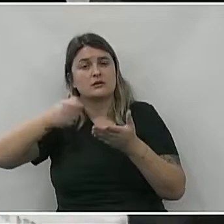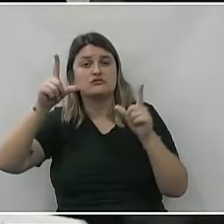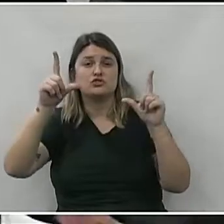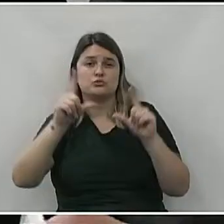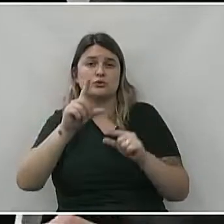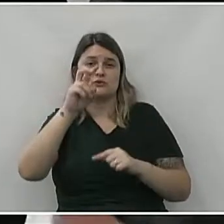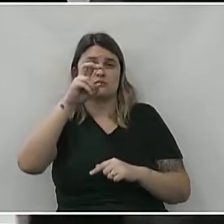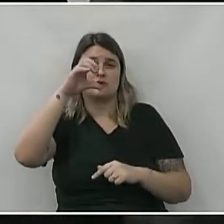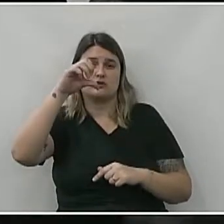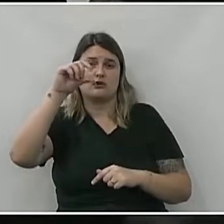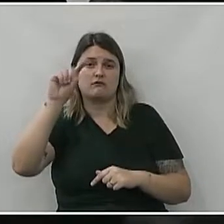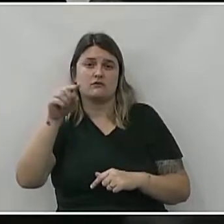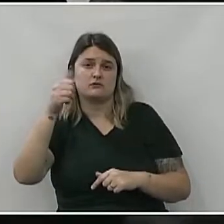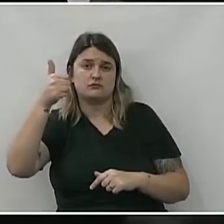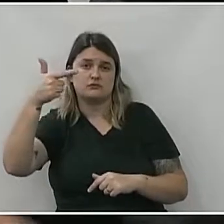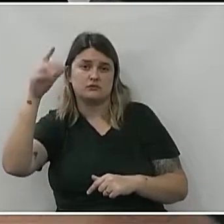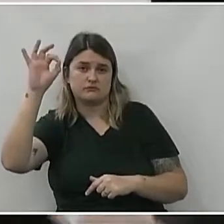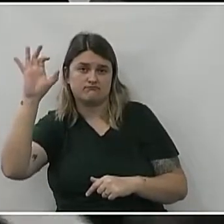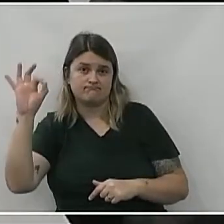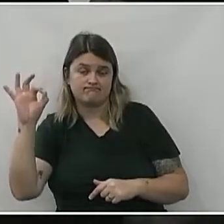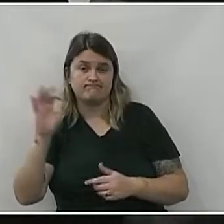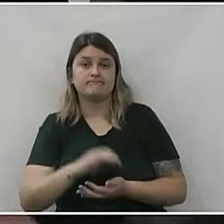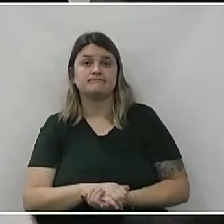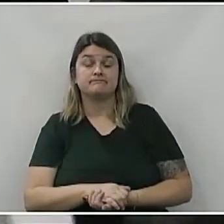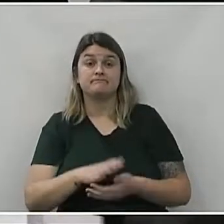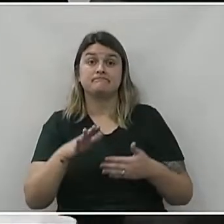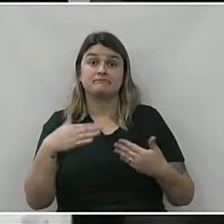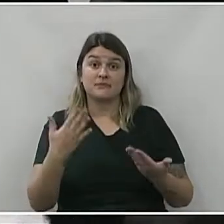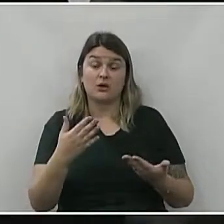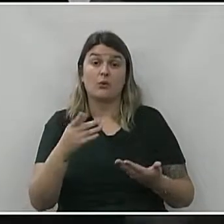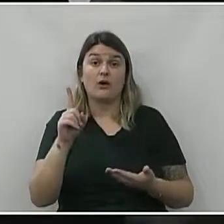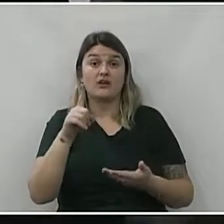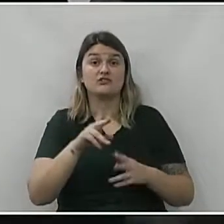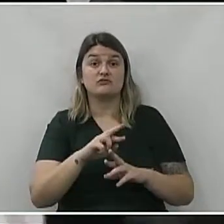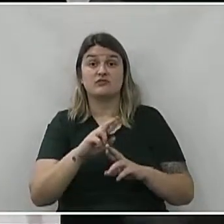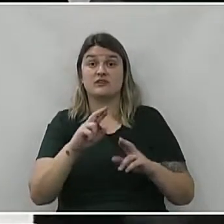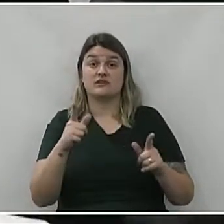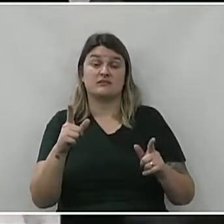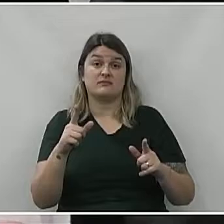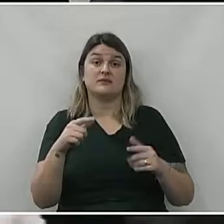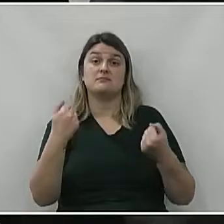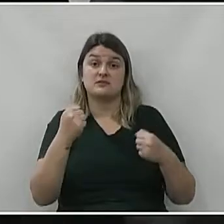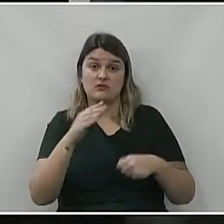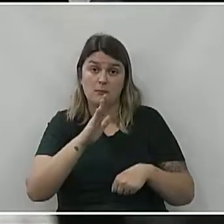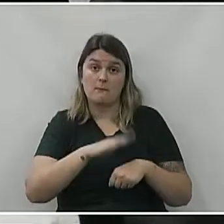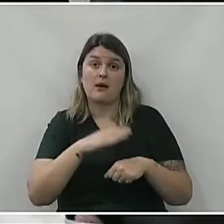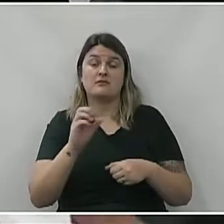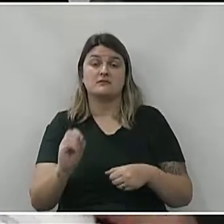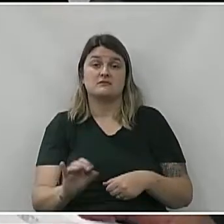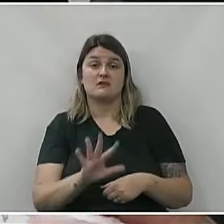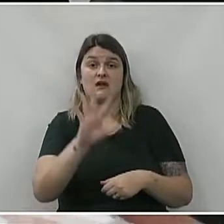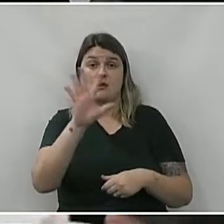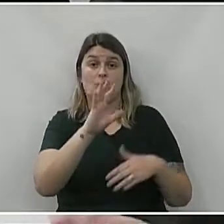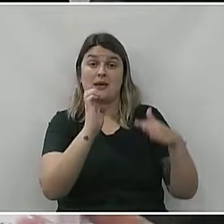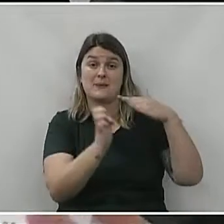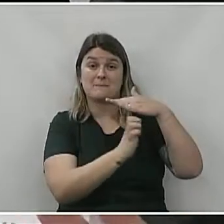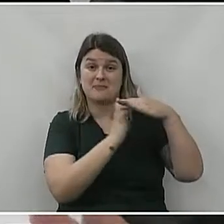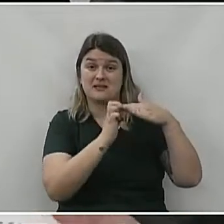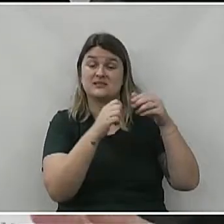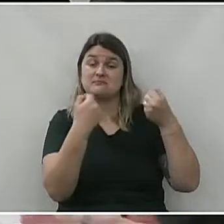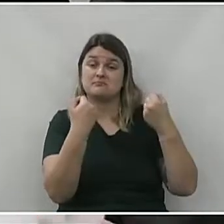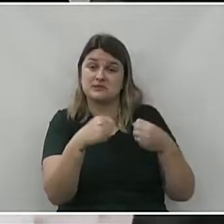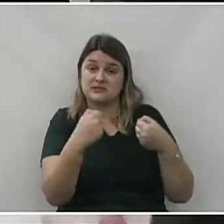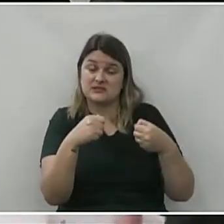de 59,12%. Então, diante deste novo cenário, né, não houve outra alternativa aí, à empresa, a